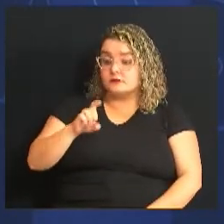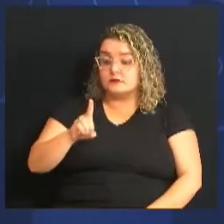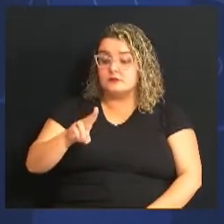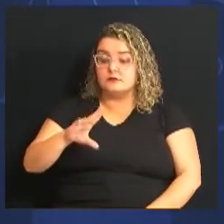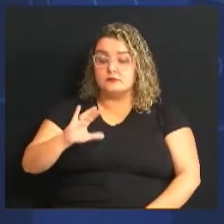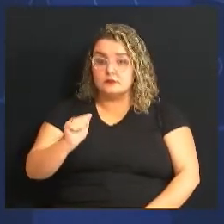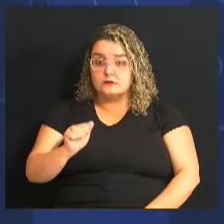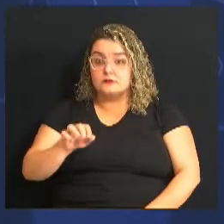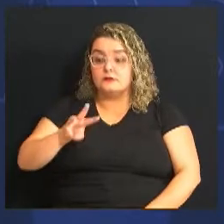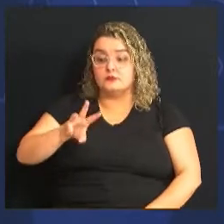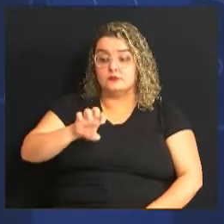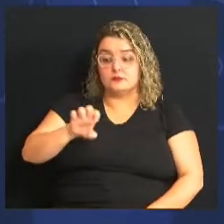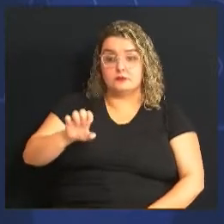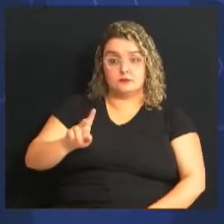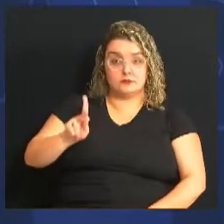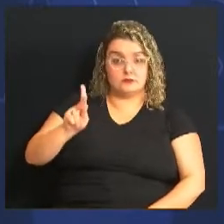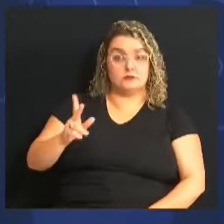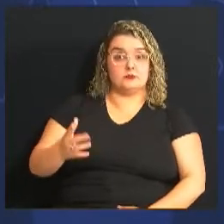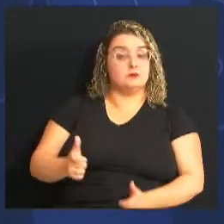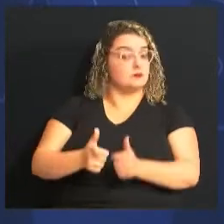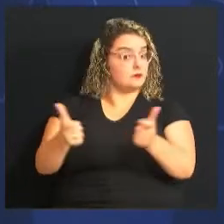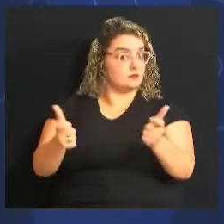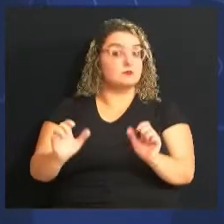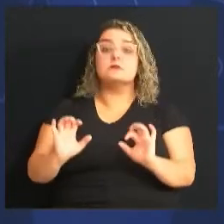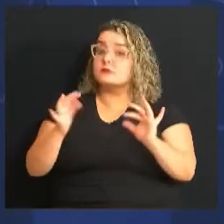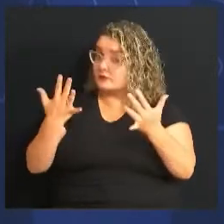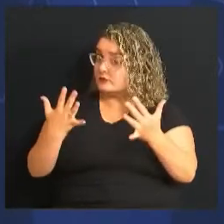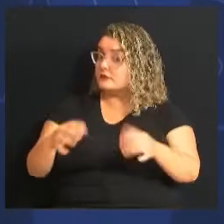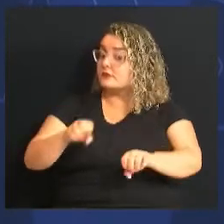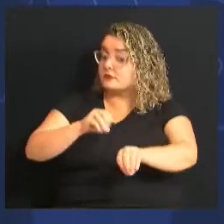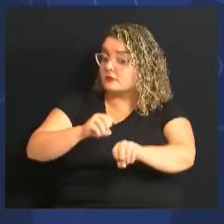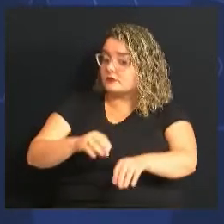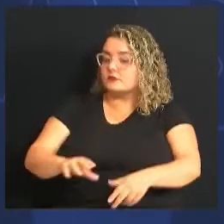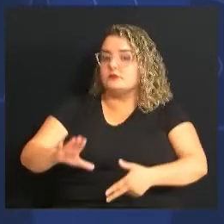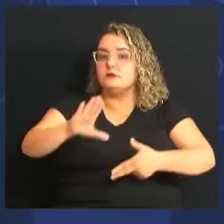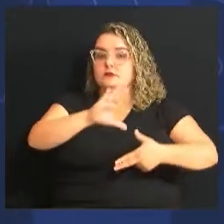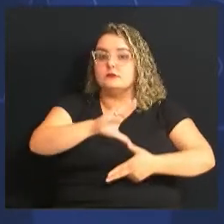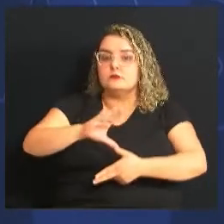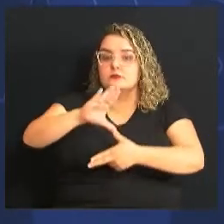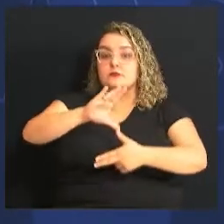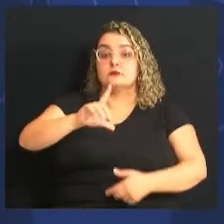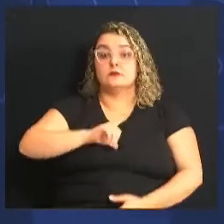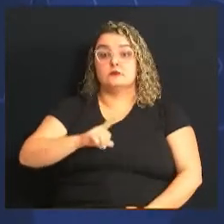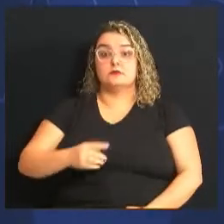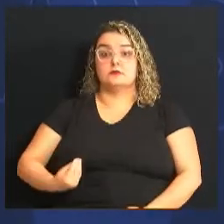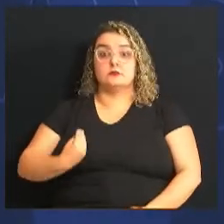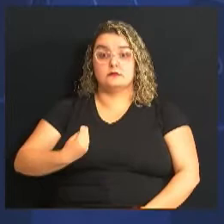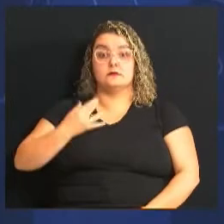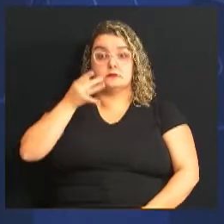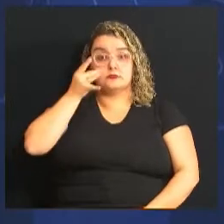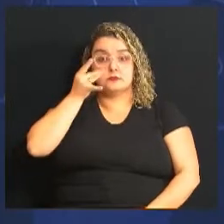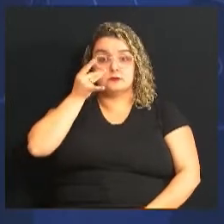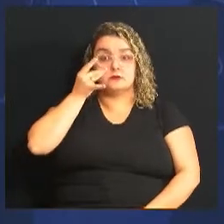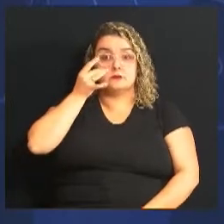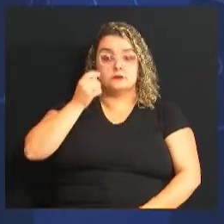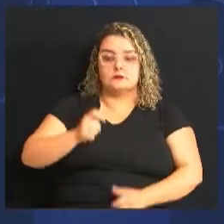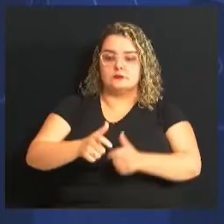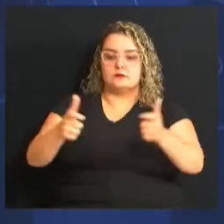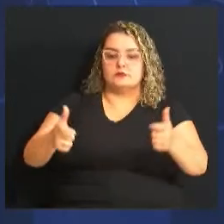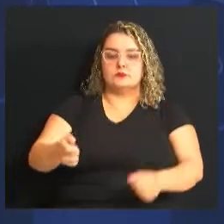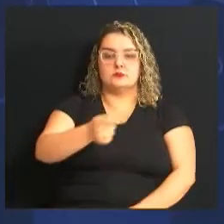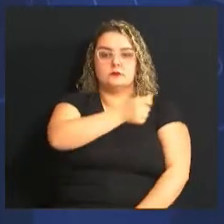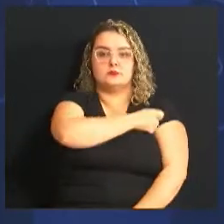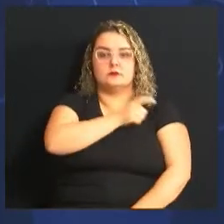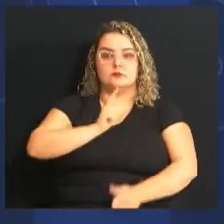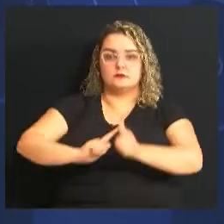o maior evento de educação da América Latina que vai contar com a presença das maiores autoridades,